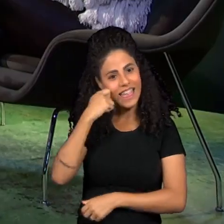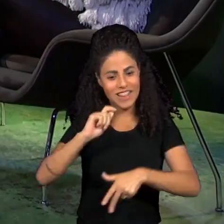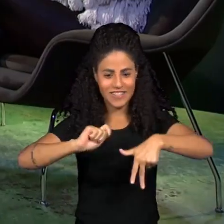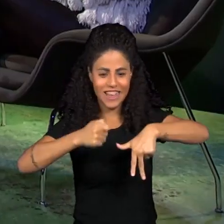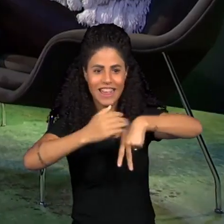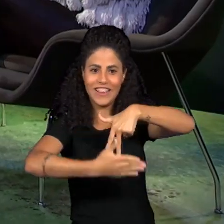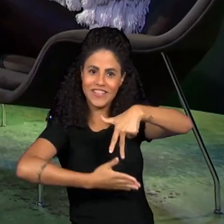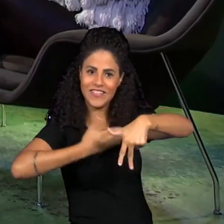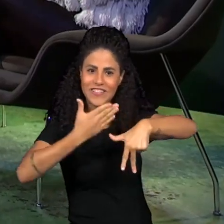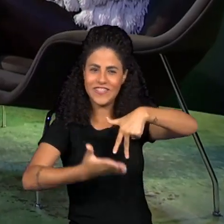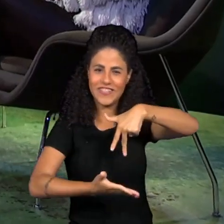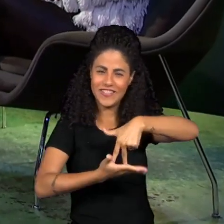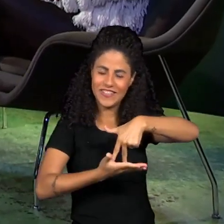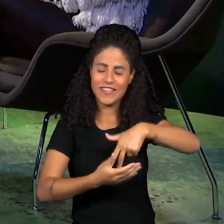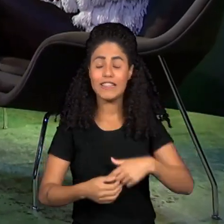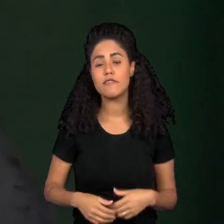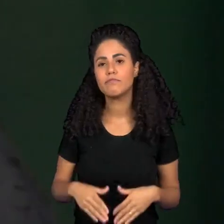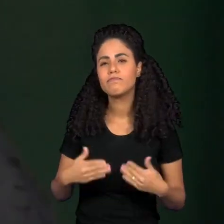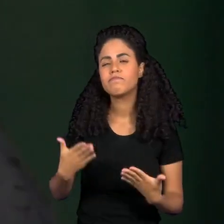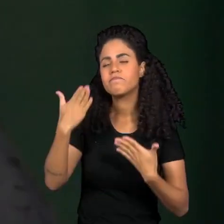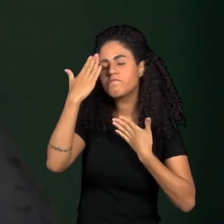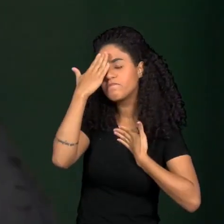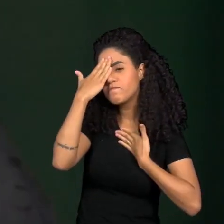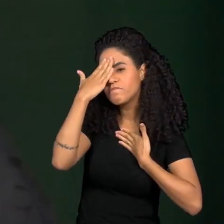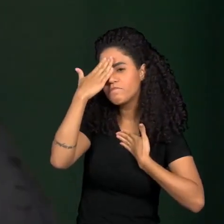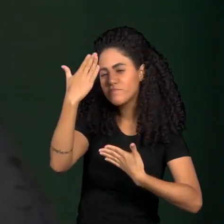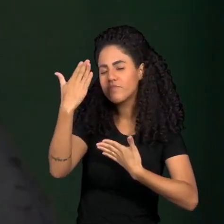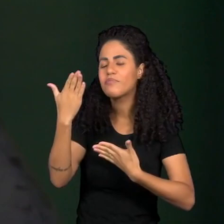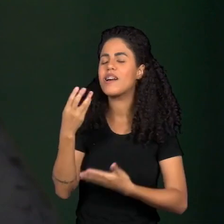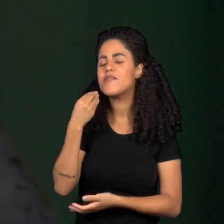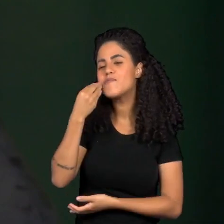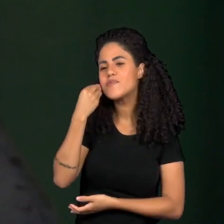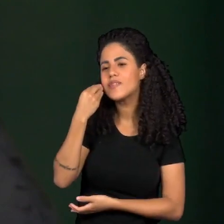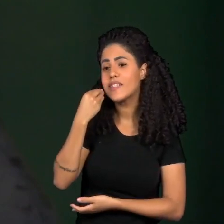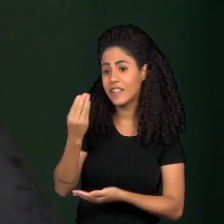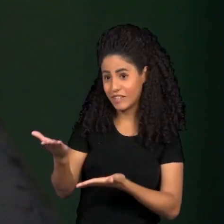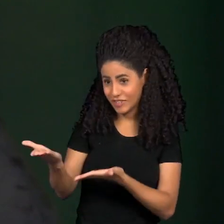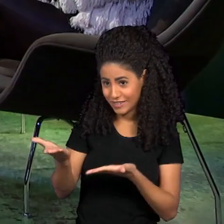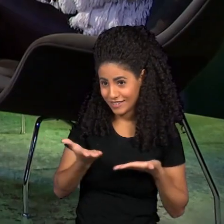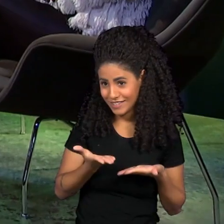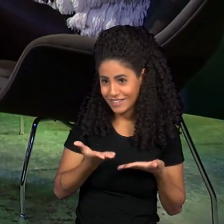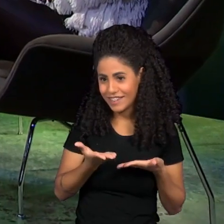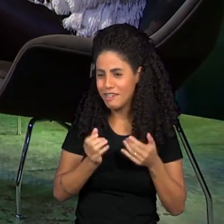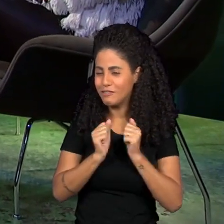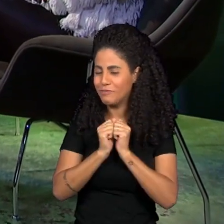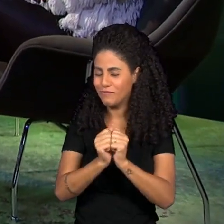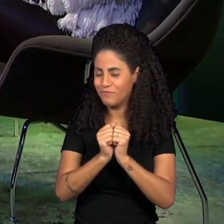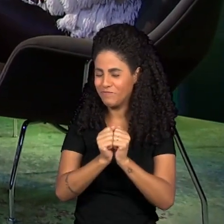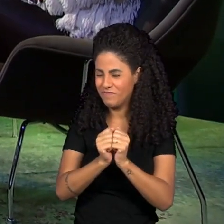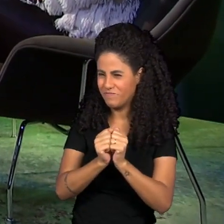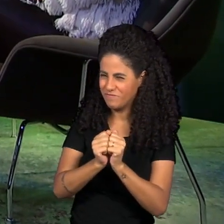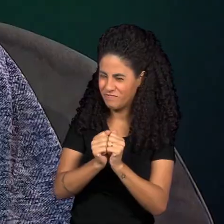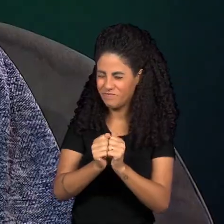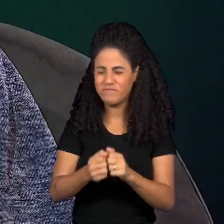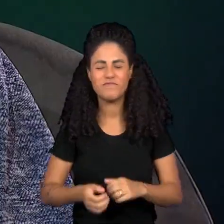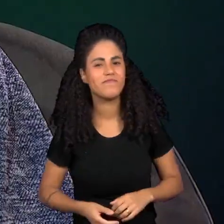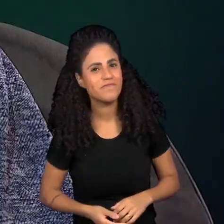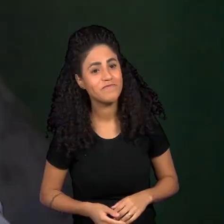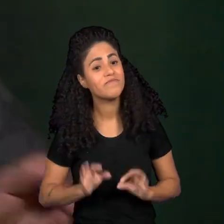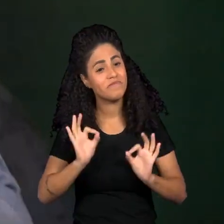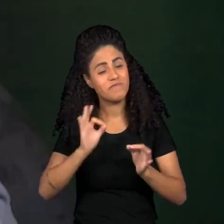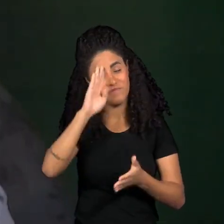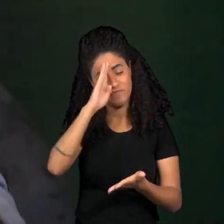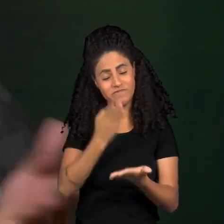Querido, eu só tenho a agradecer de estar aqui. Espero poder contribuir. Estamos juntos e misturados. Com certeza. Pois é,